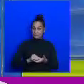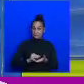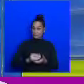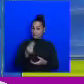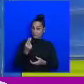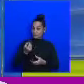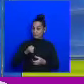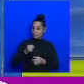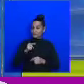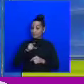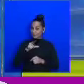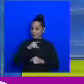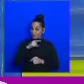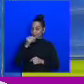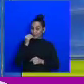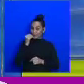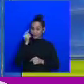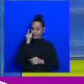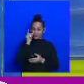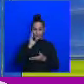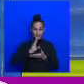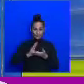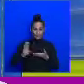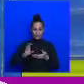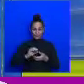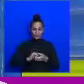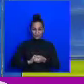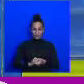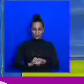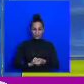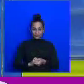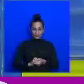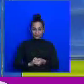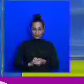faltam 2 números, você tem chances.